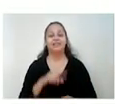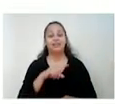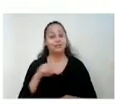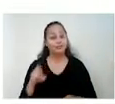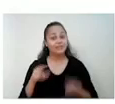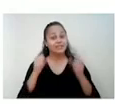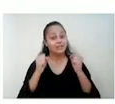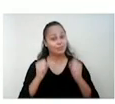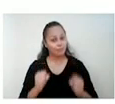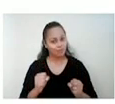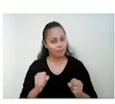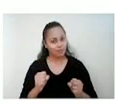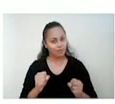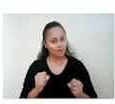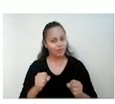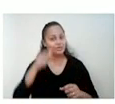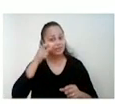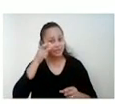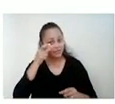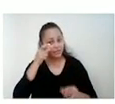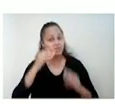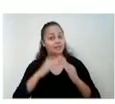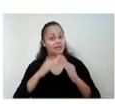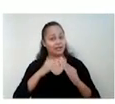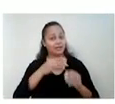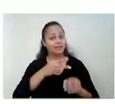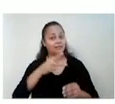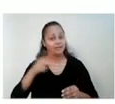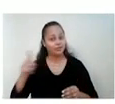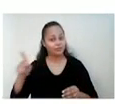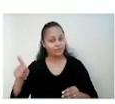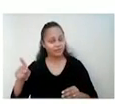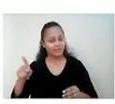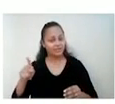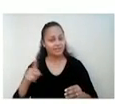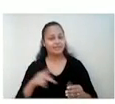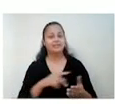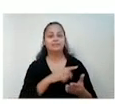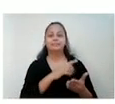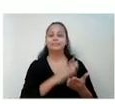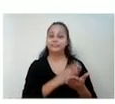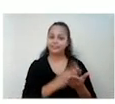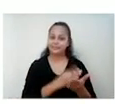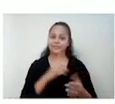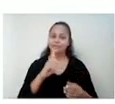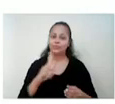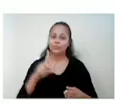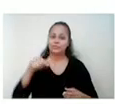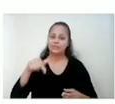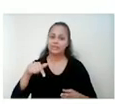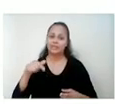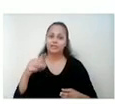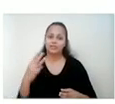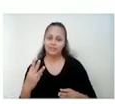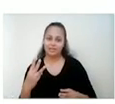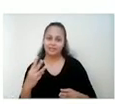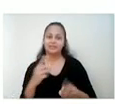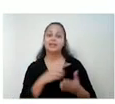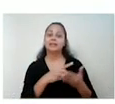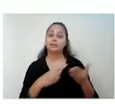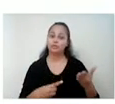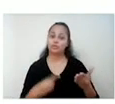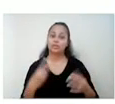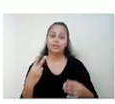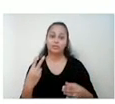Para que vocês possam acompanhar aí da casa de vocês, eu peço que abram na página 173, da apostila